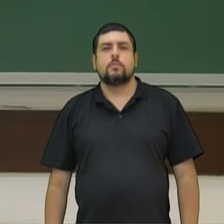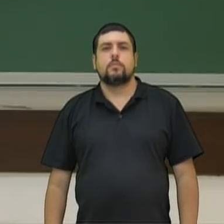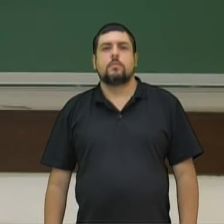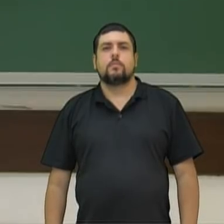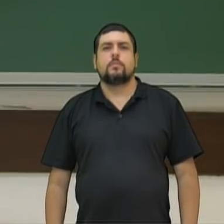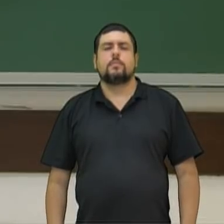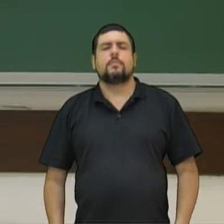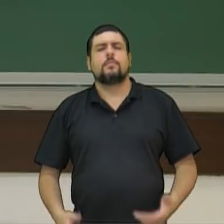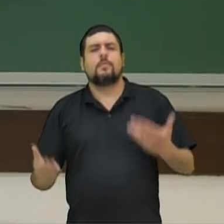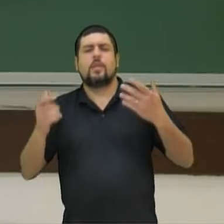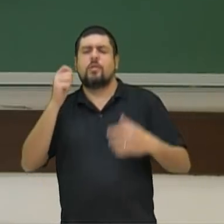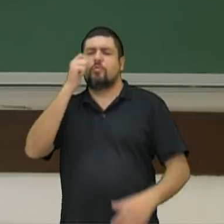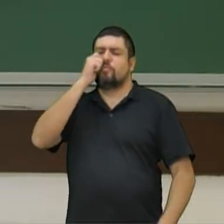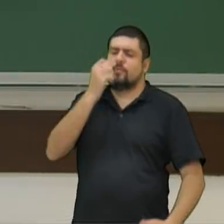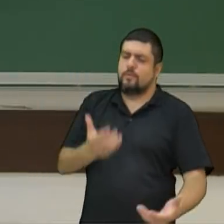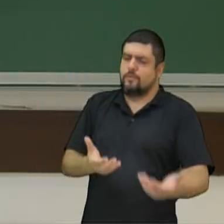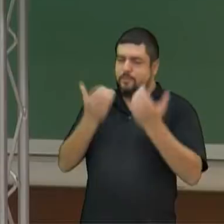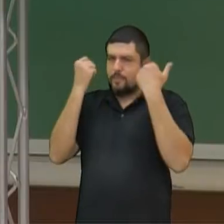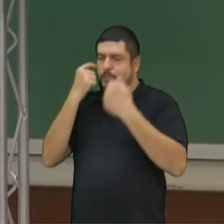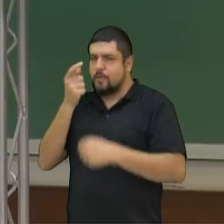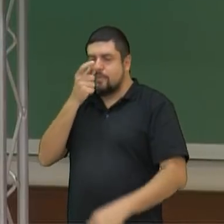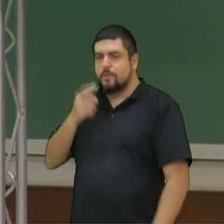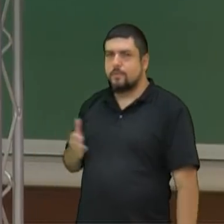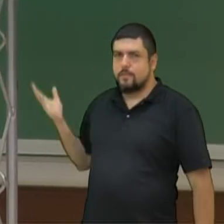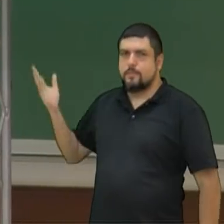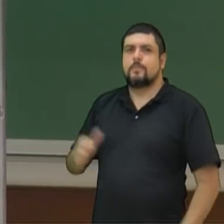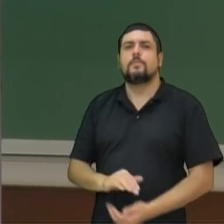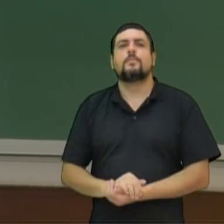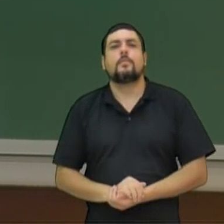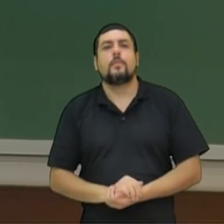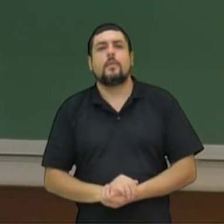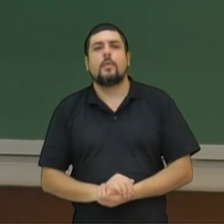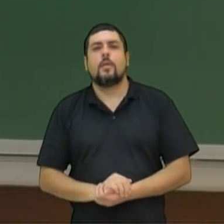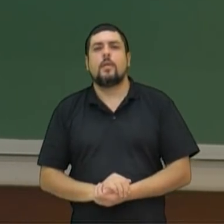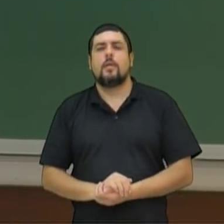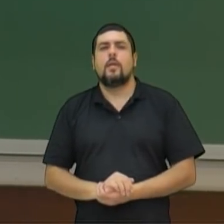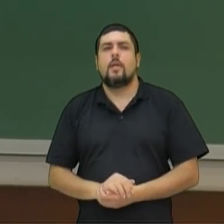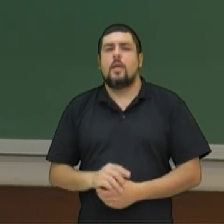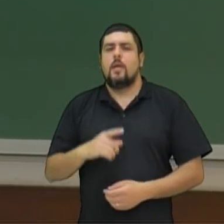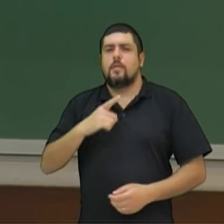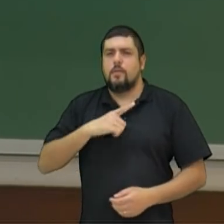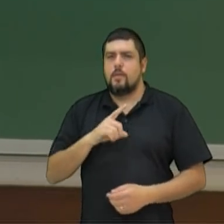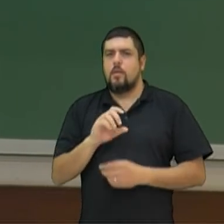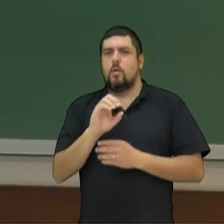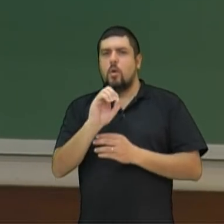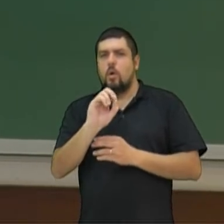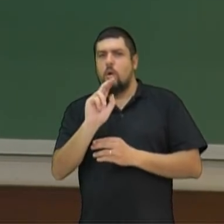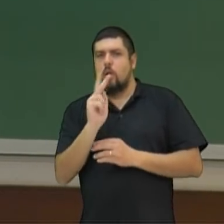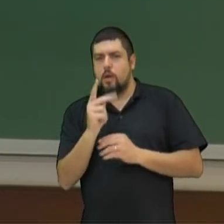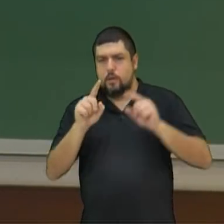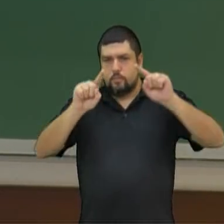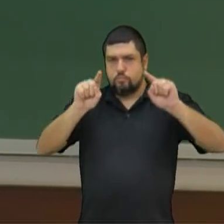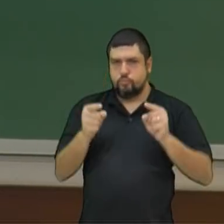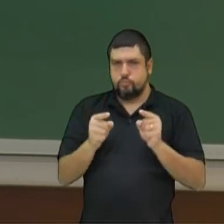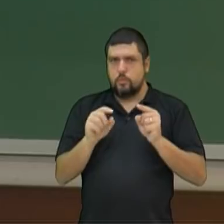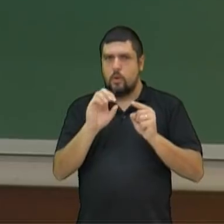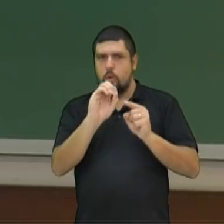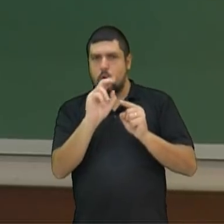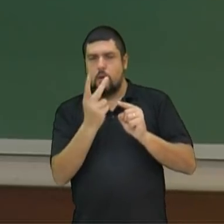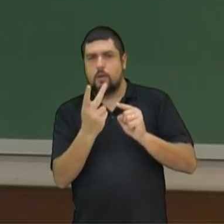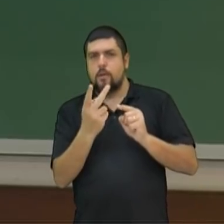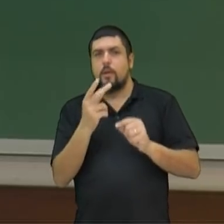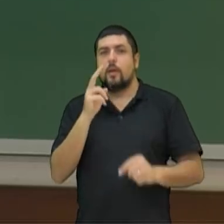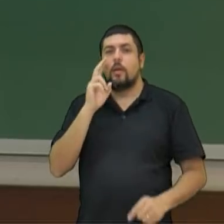Gente fofa, segue o tio aqui, ó. Tem um OH, maravilha, então é uma base. Hidróxido